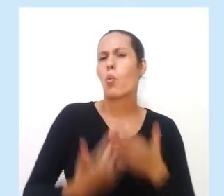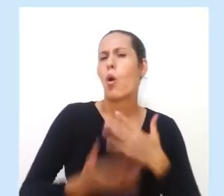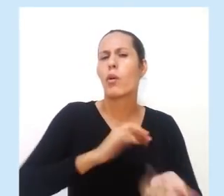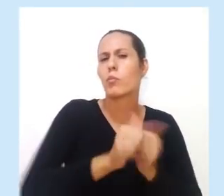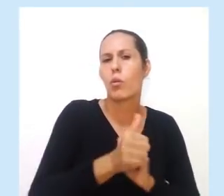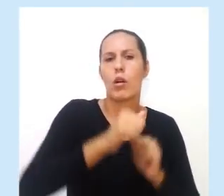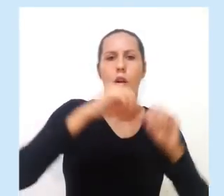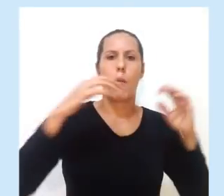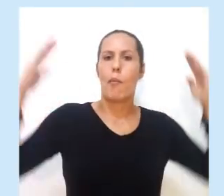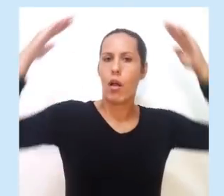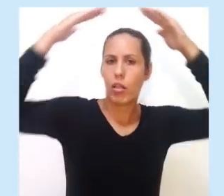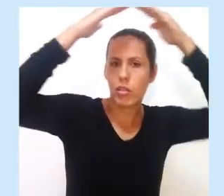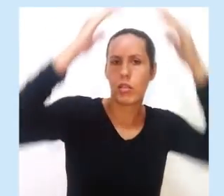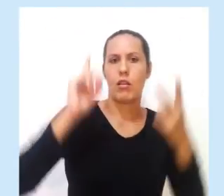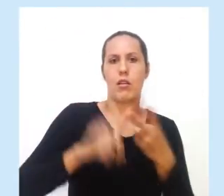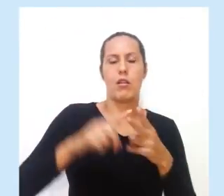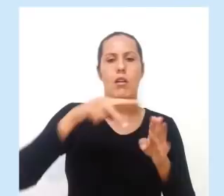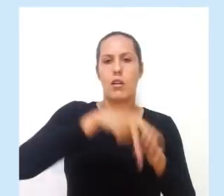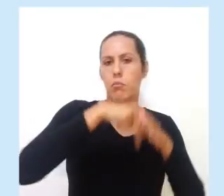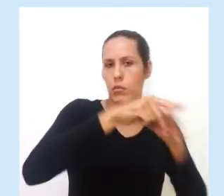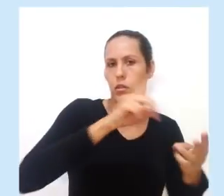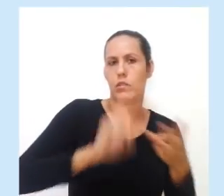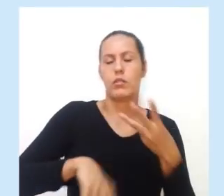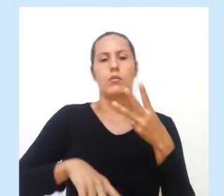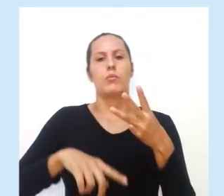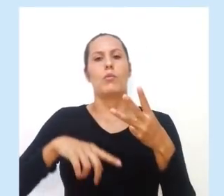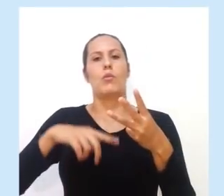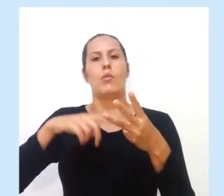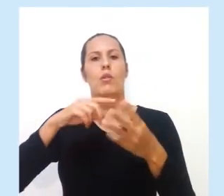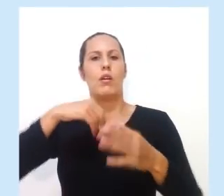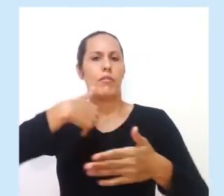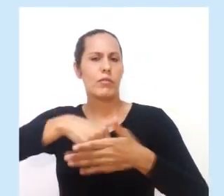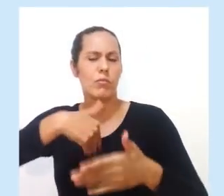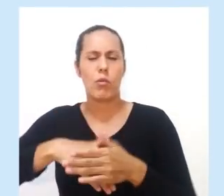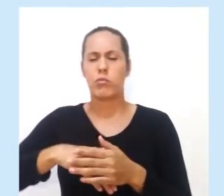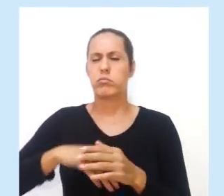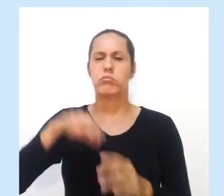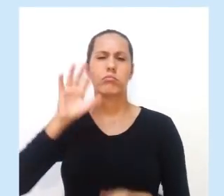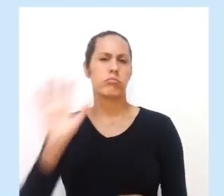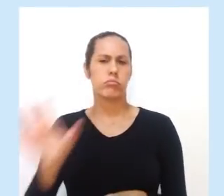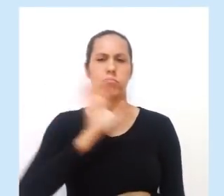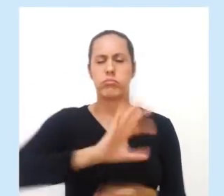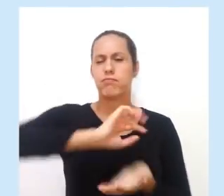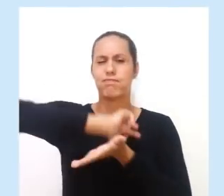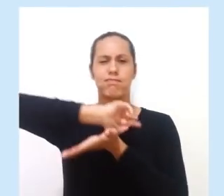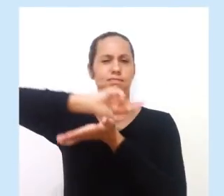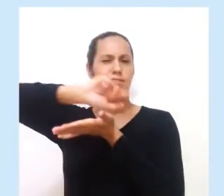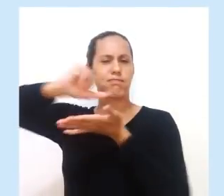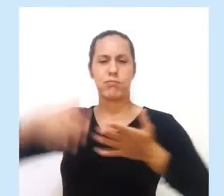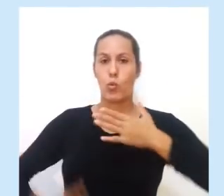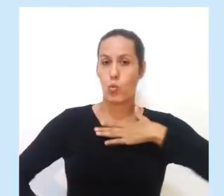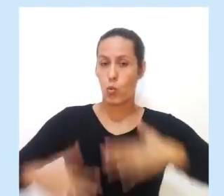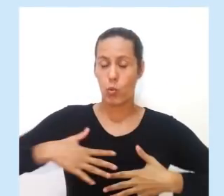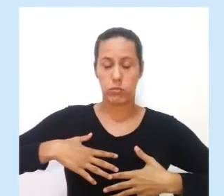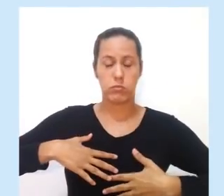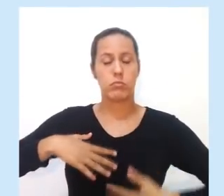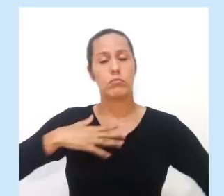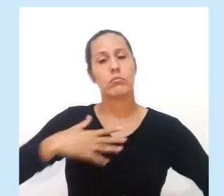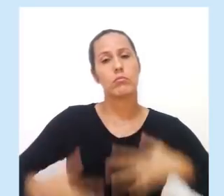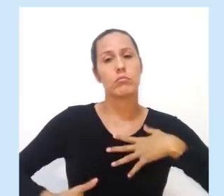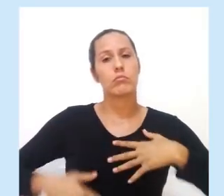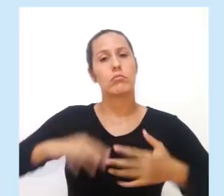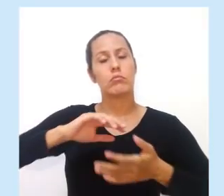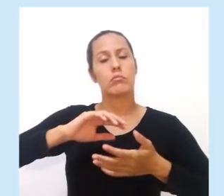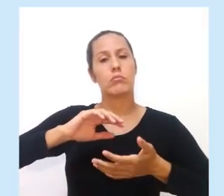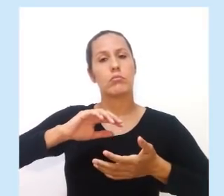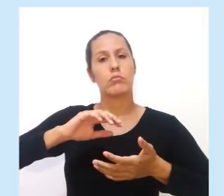Seja balé, seja hipismo, seja futebol, queimado. O nosso corpo, todo movimento que a gente